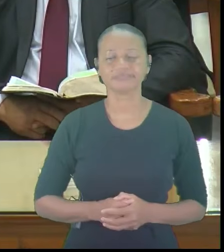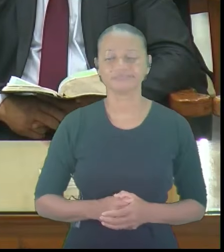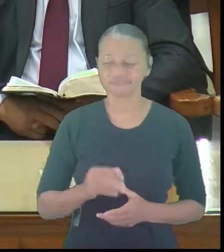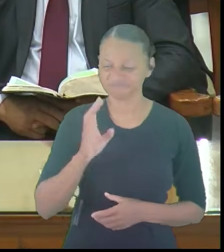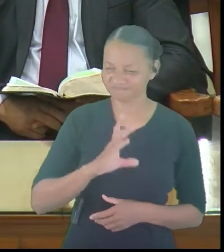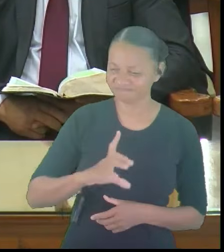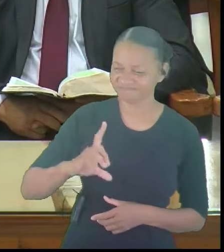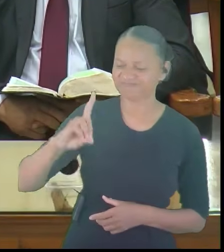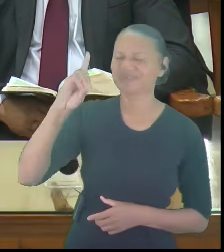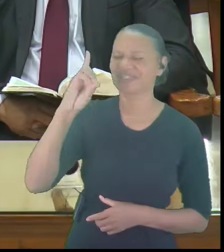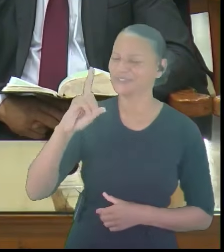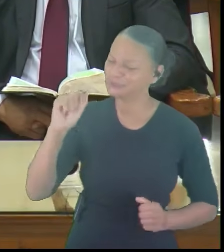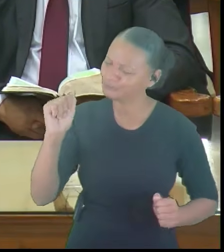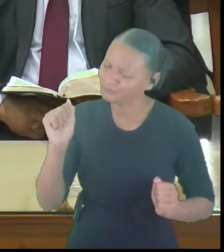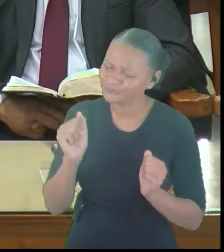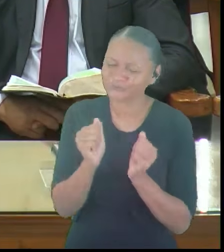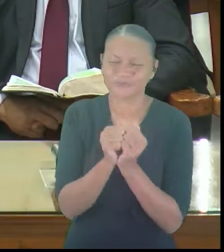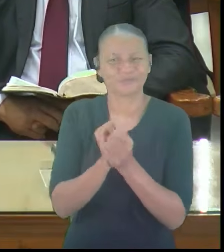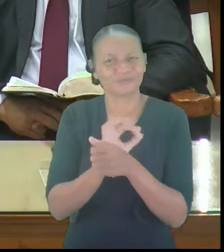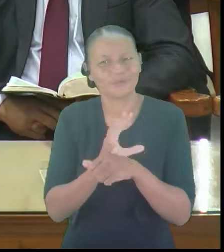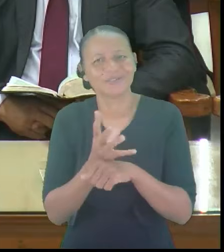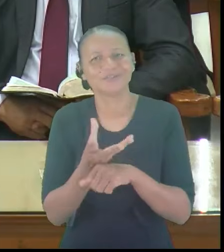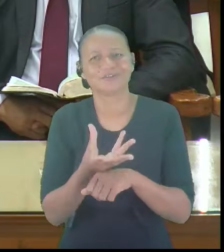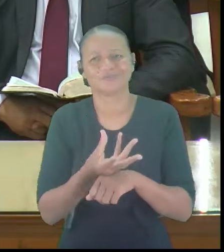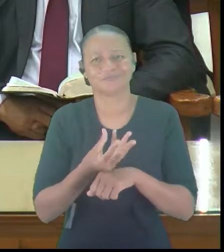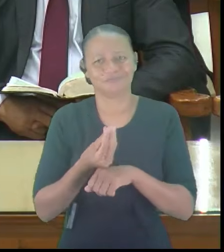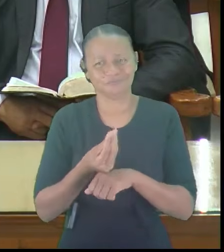Deus está do lado da sua igreja.